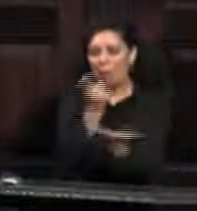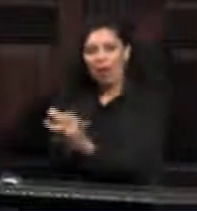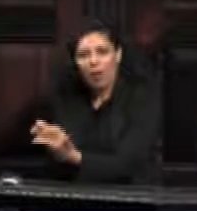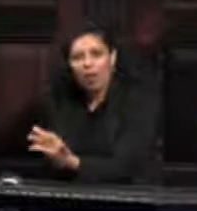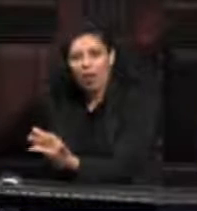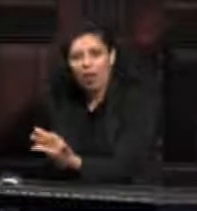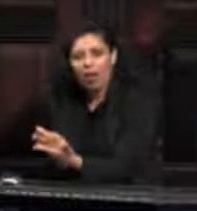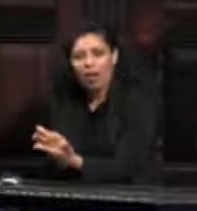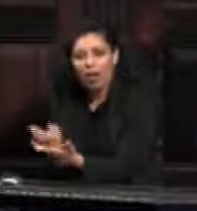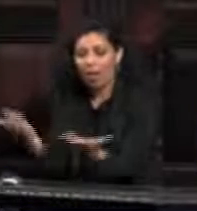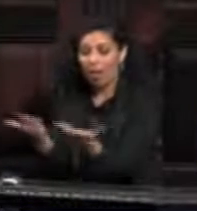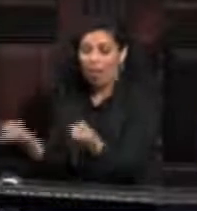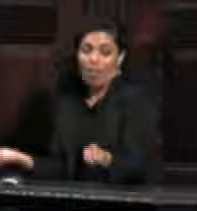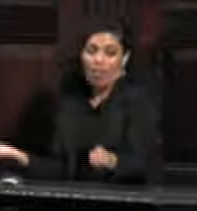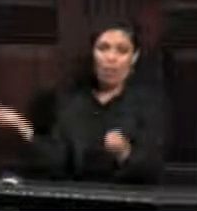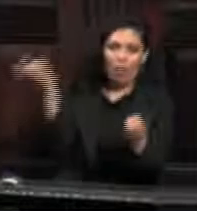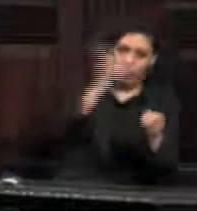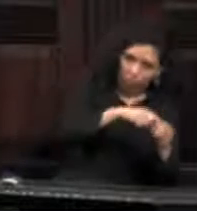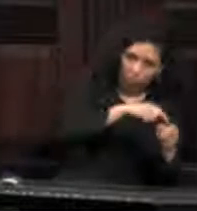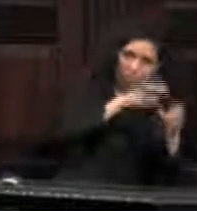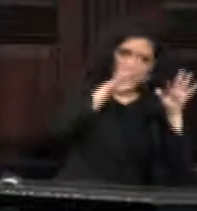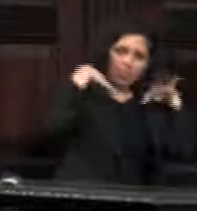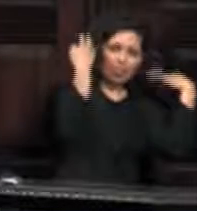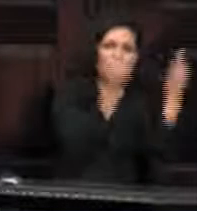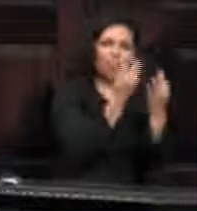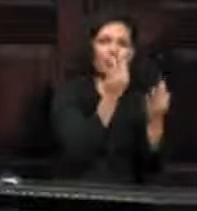pelo CADEG. Segundo ponto,